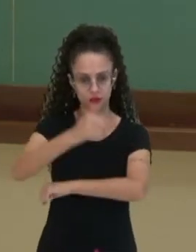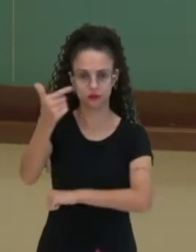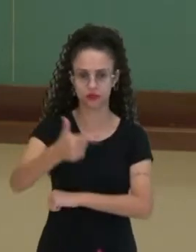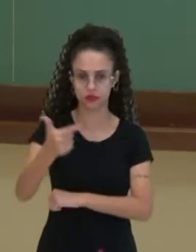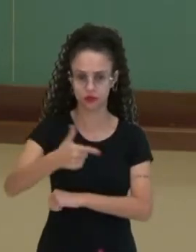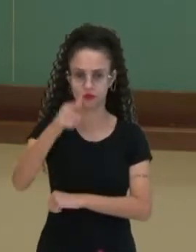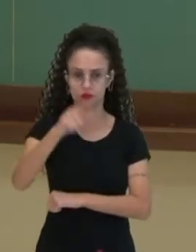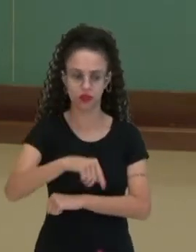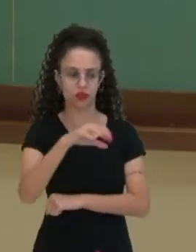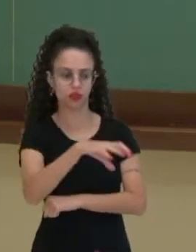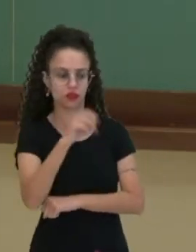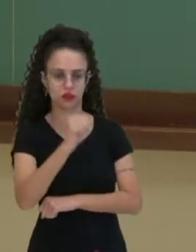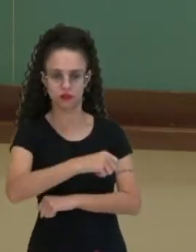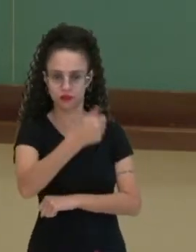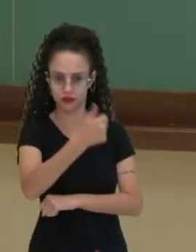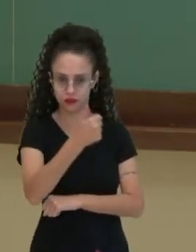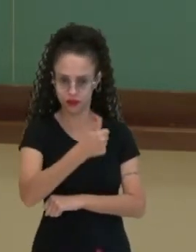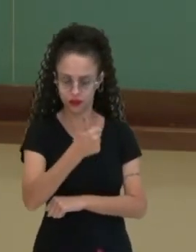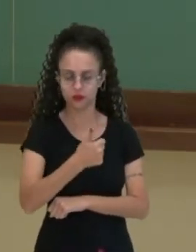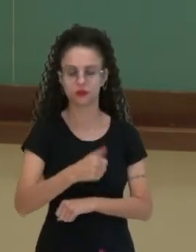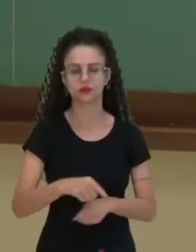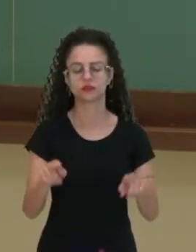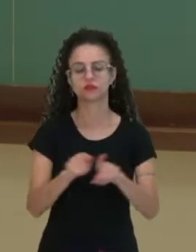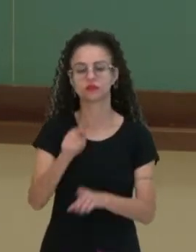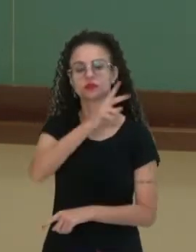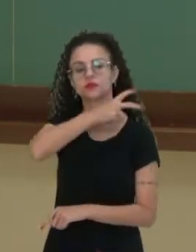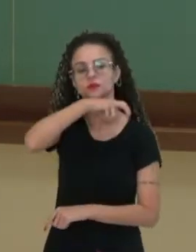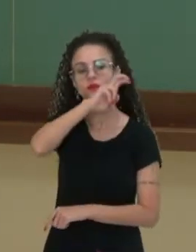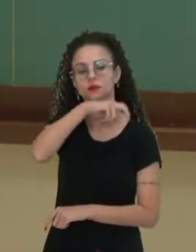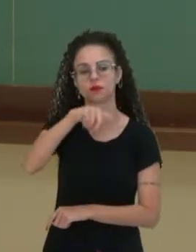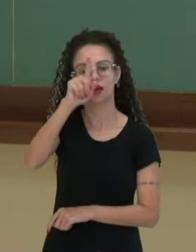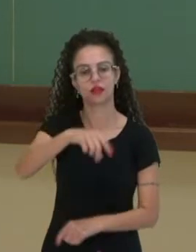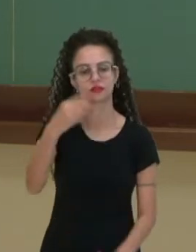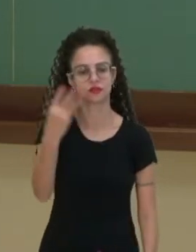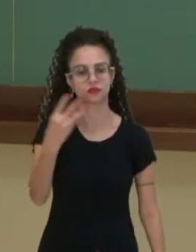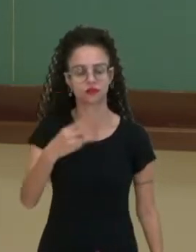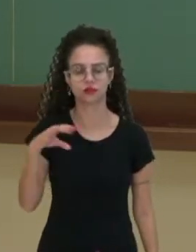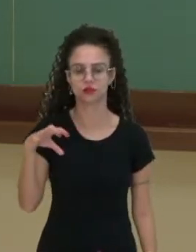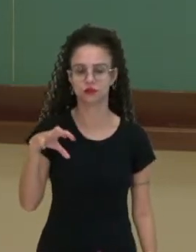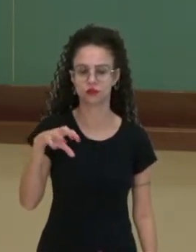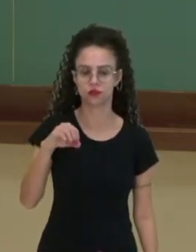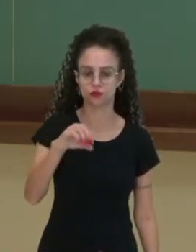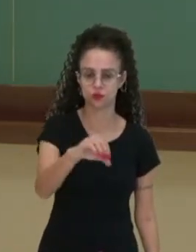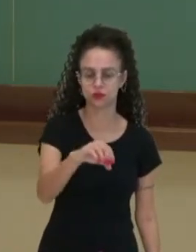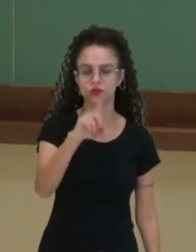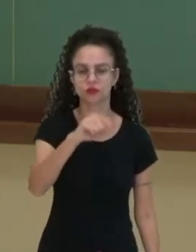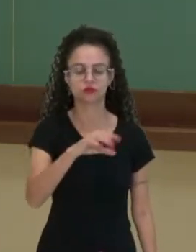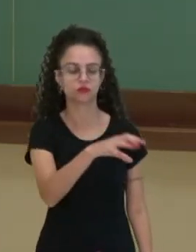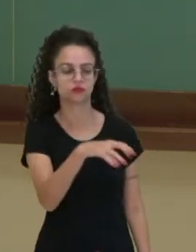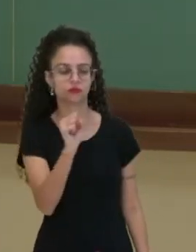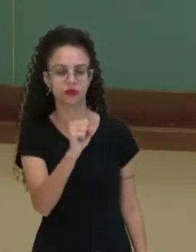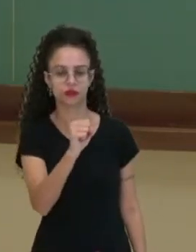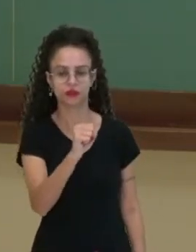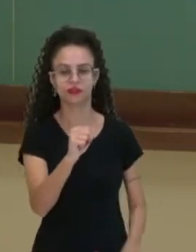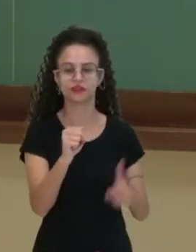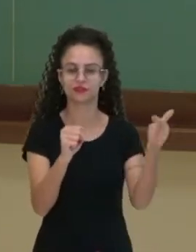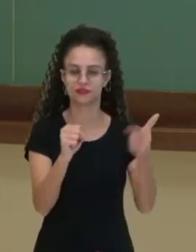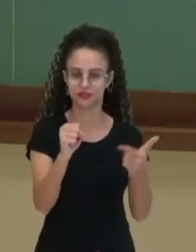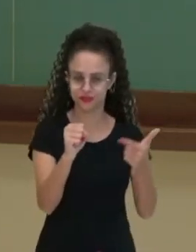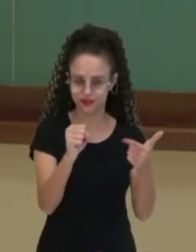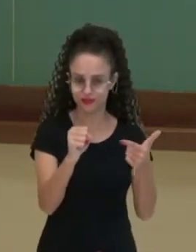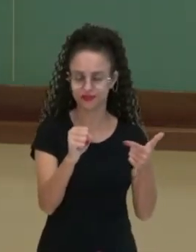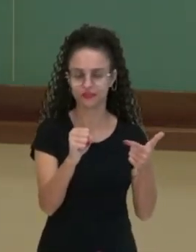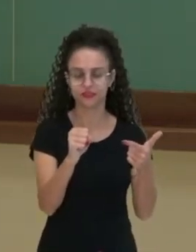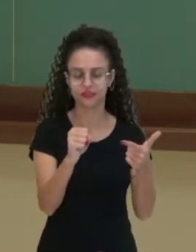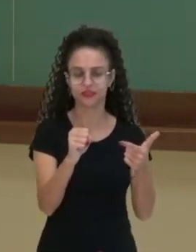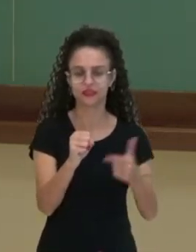se alimentar do primeiro consumidor. E a cobra, que é o terceiro consumidor, que vai se alimentar do segundo consumidor. Então,